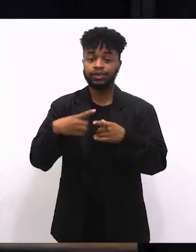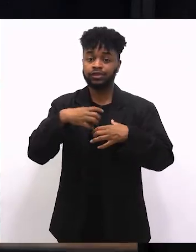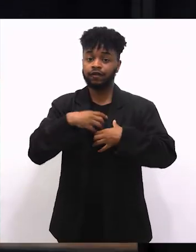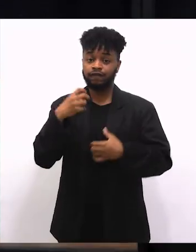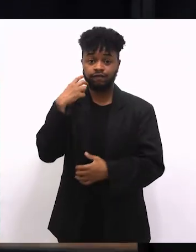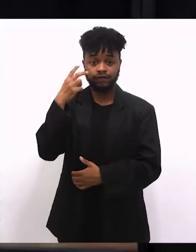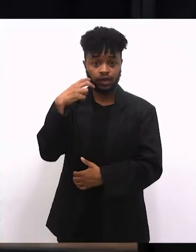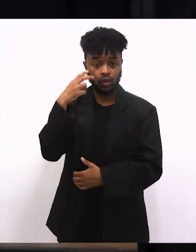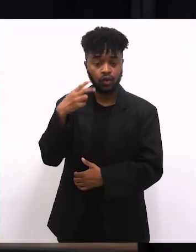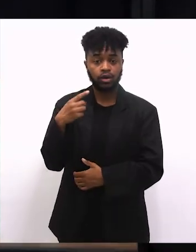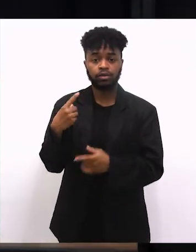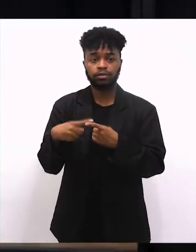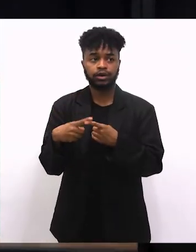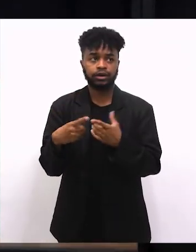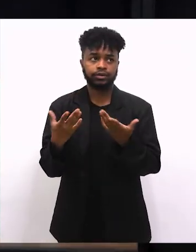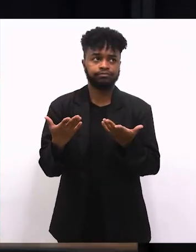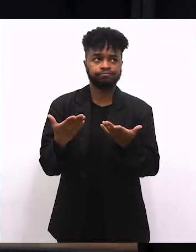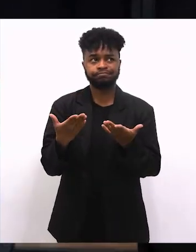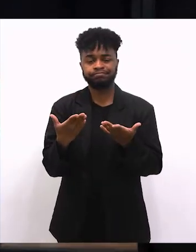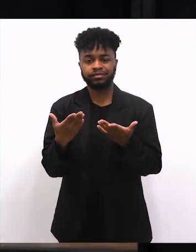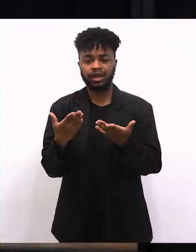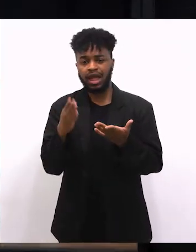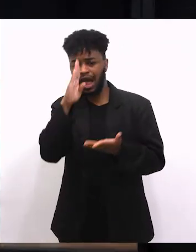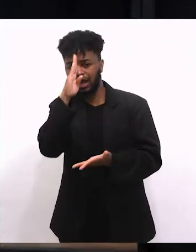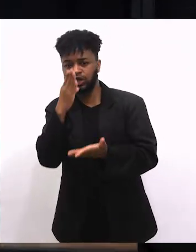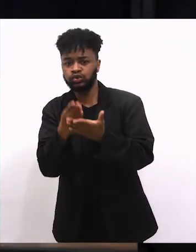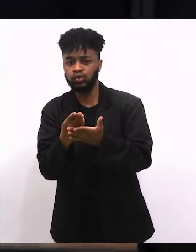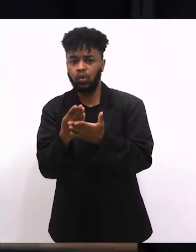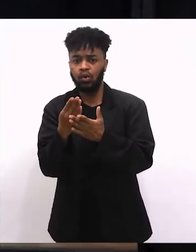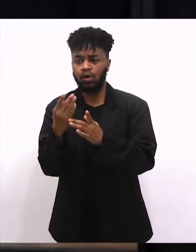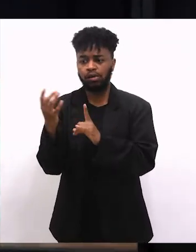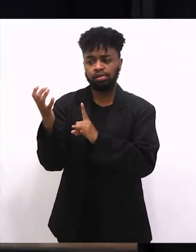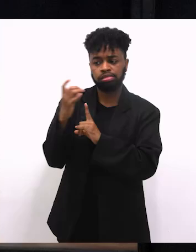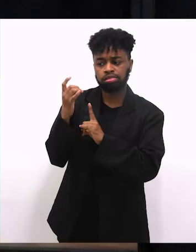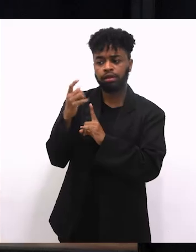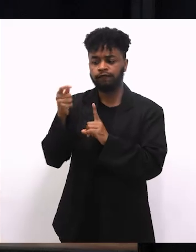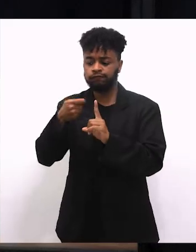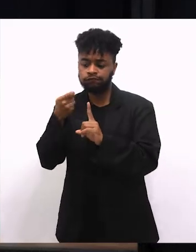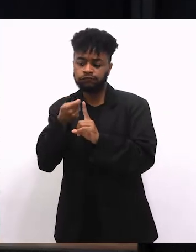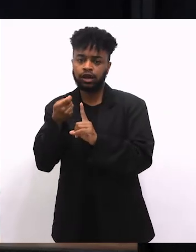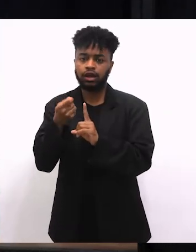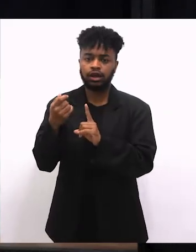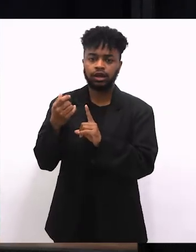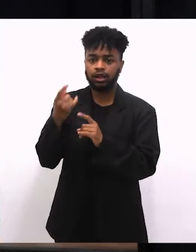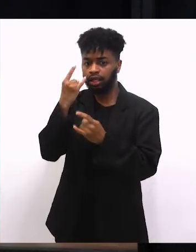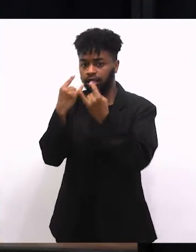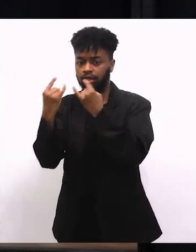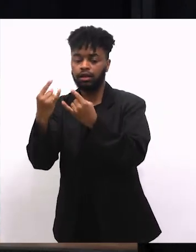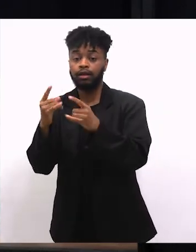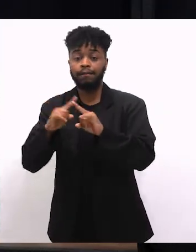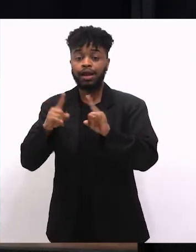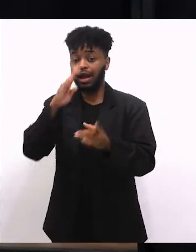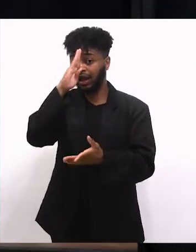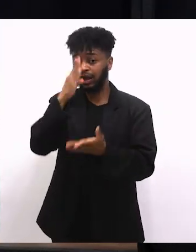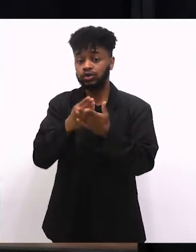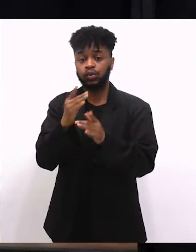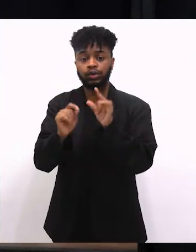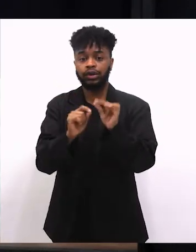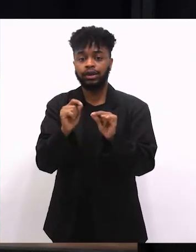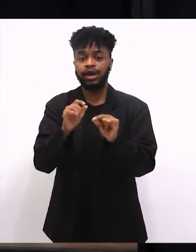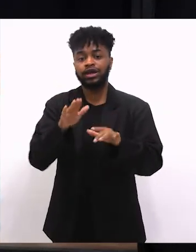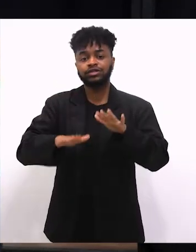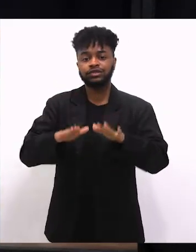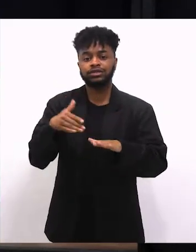tem a vergonha, né, por ter sido, vamos dizer, levada, enganada, e aí essa vergonha se soma ao fato de acreditar,